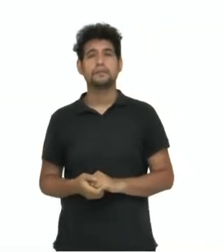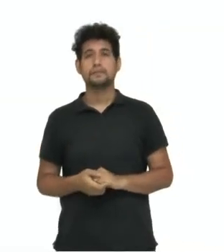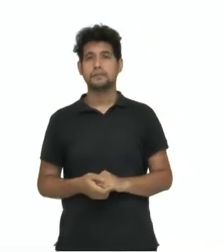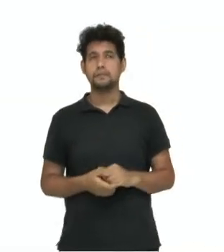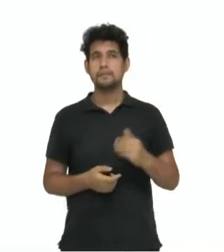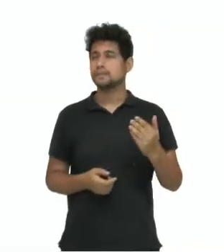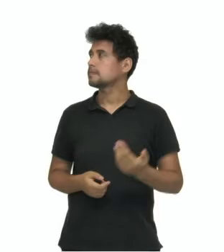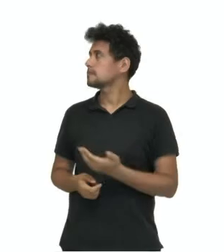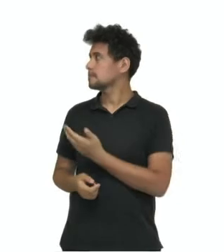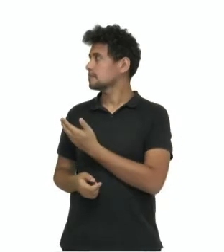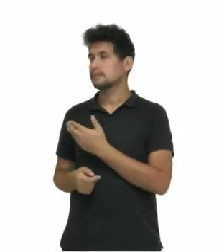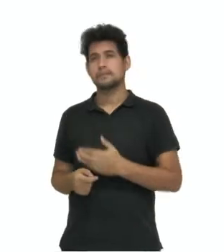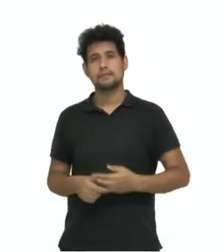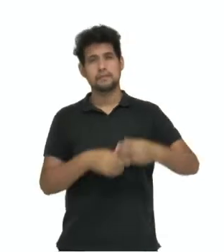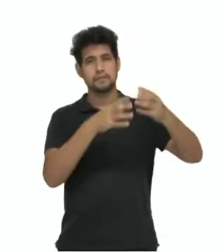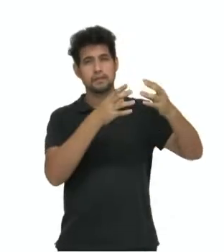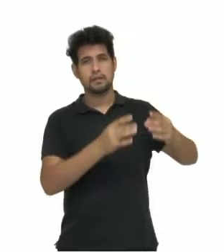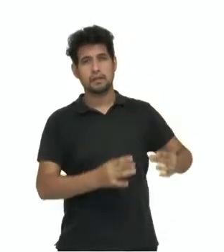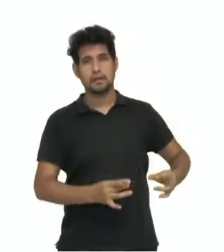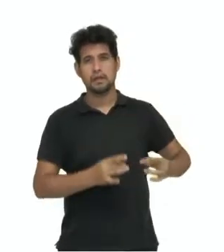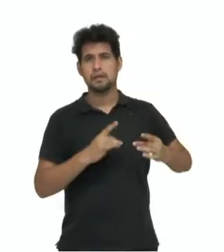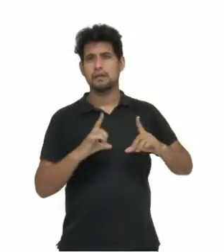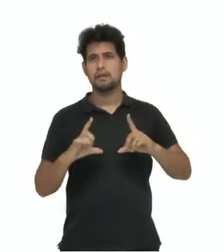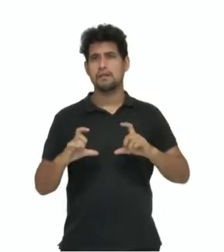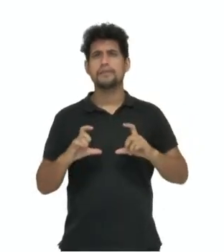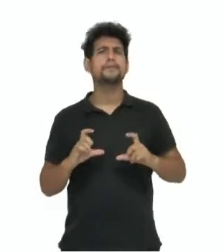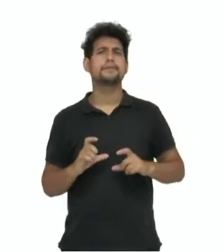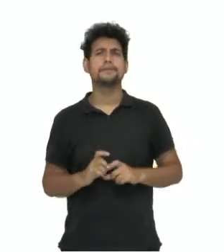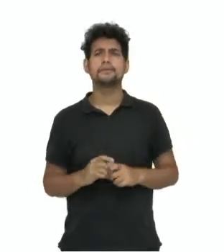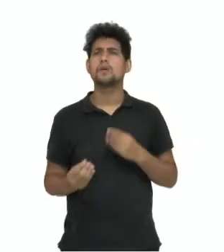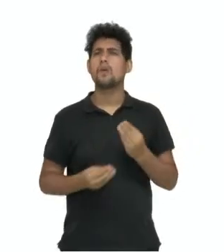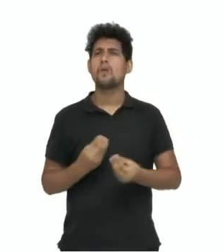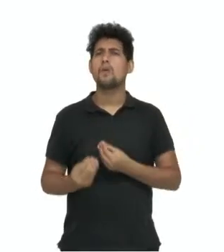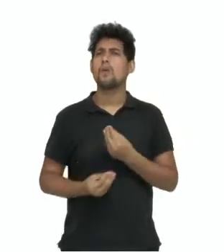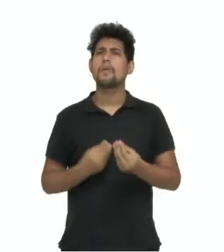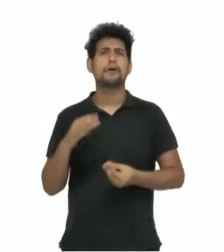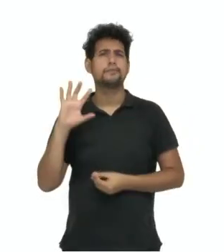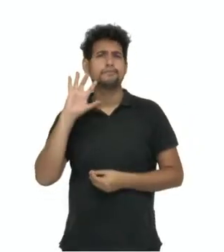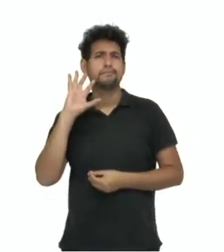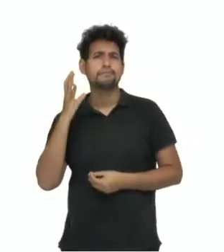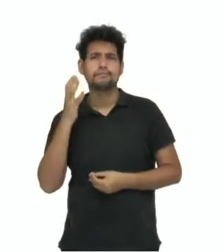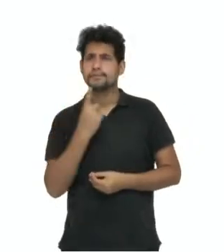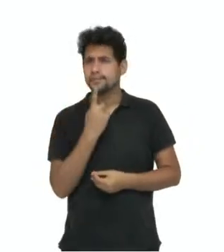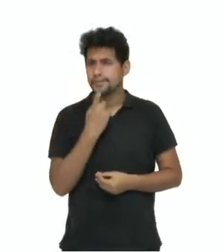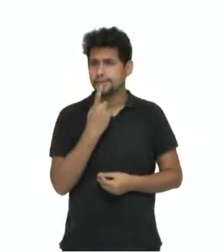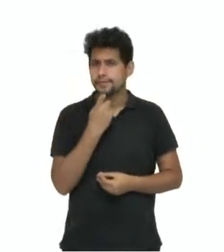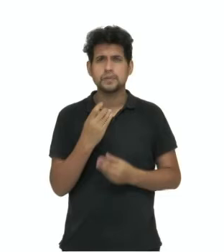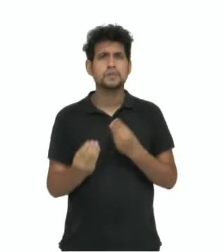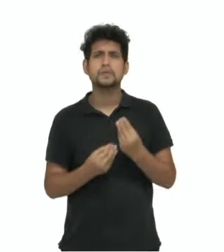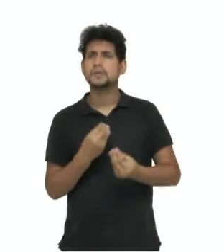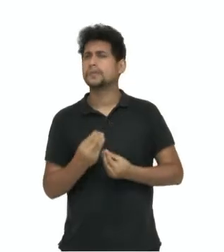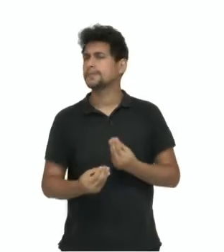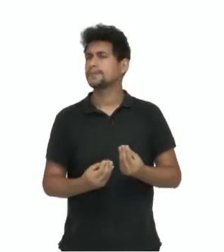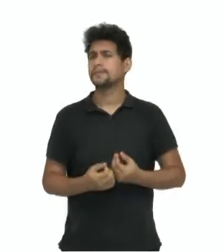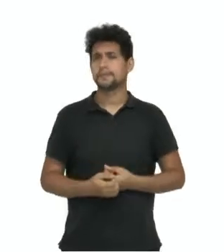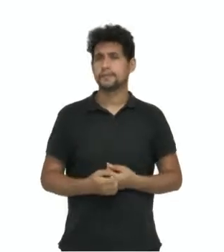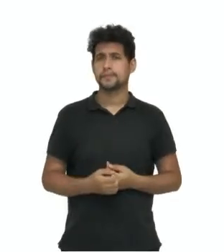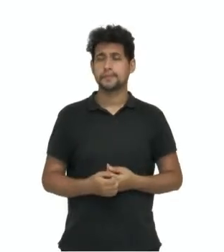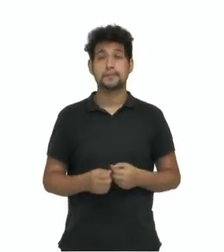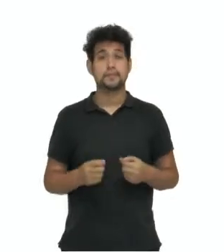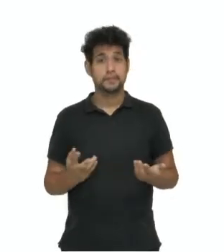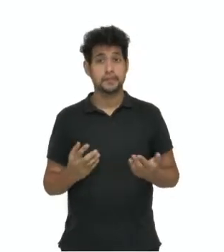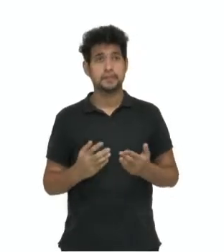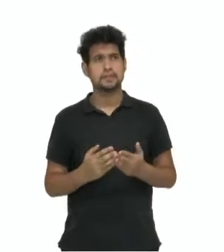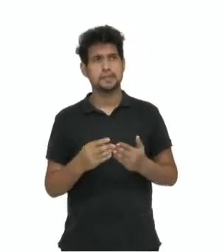Aqui, mais especificamente, nós temos uma imagem de como é que é, né? Para onde que vai esse sangue, da onde que ele sai, né? Então,